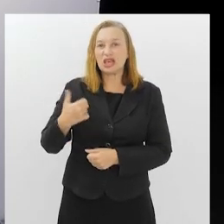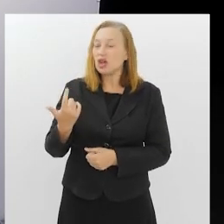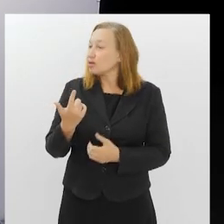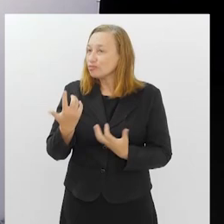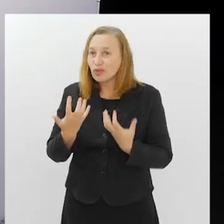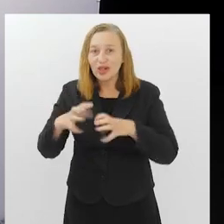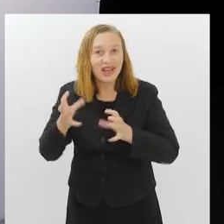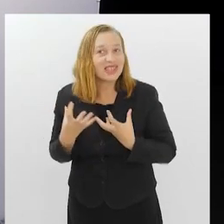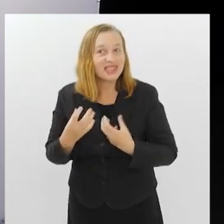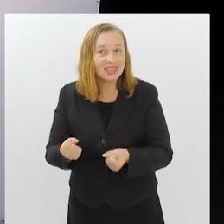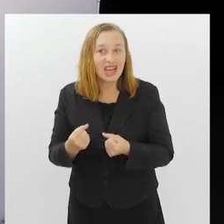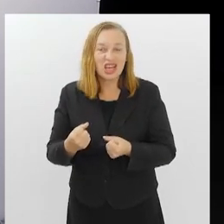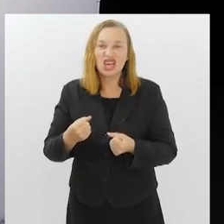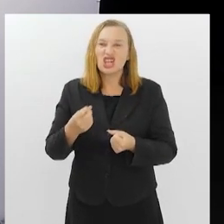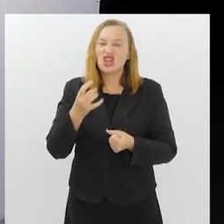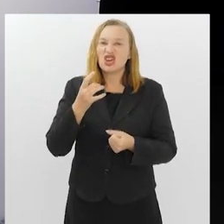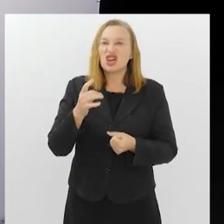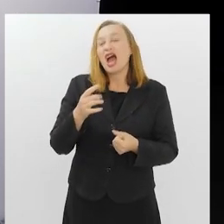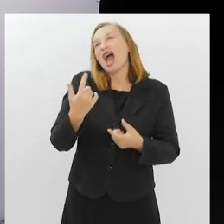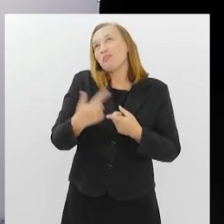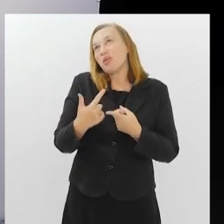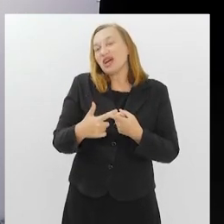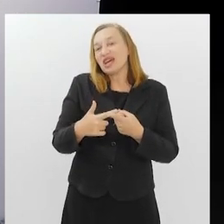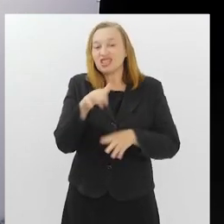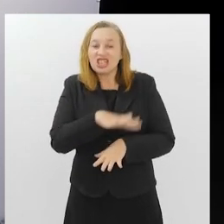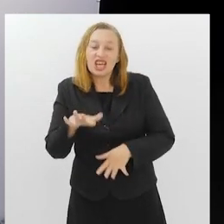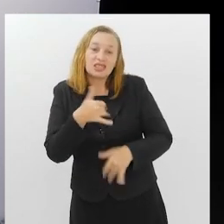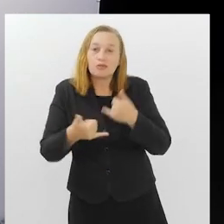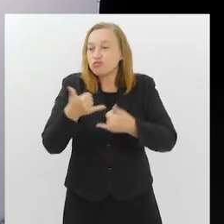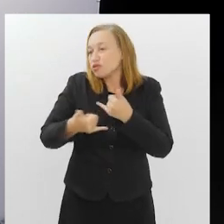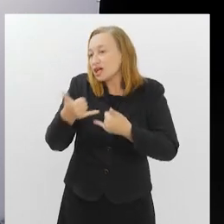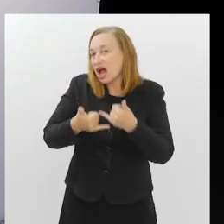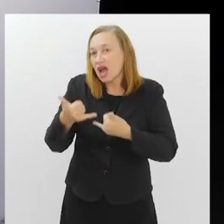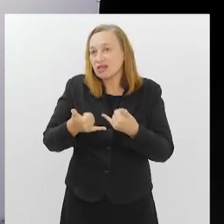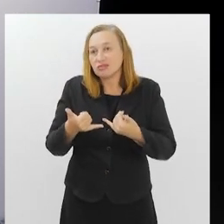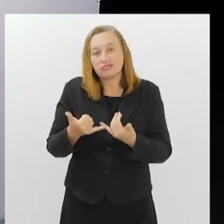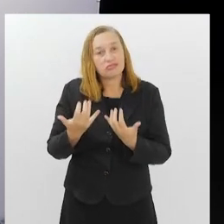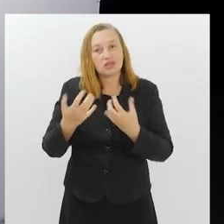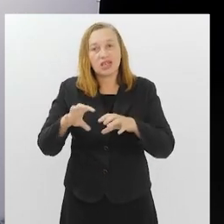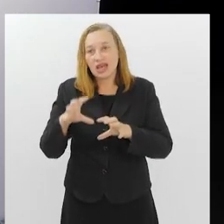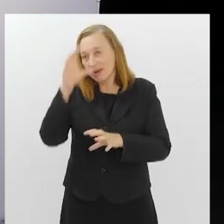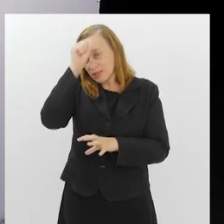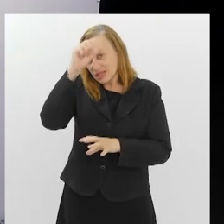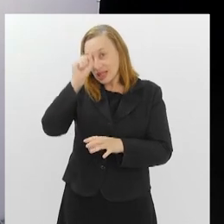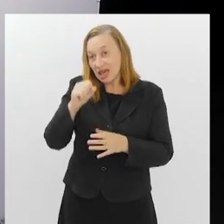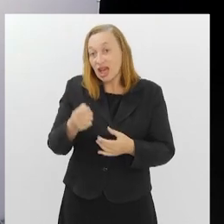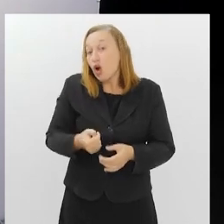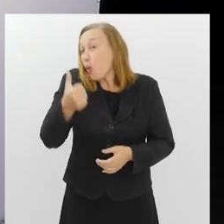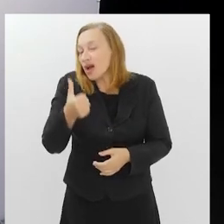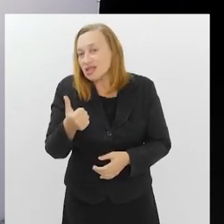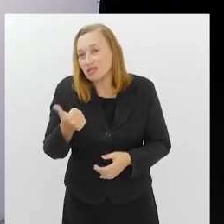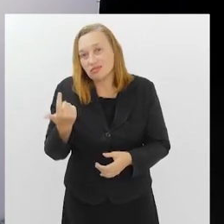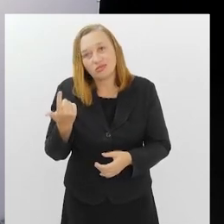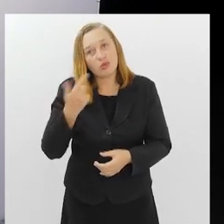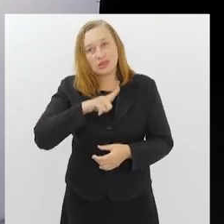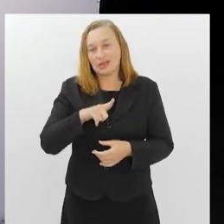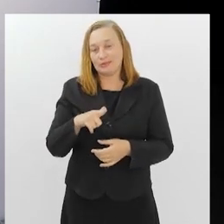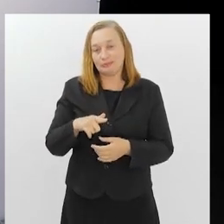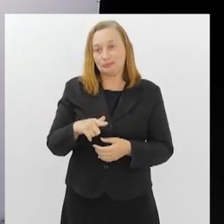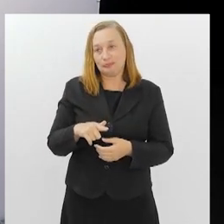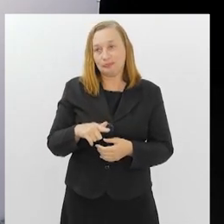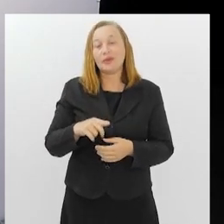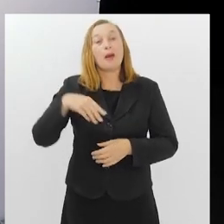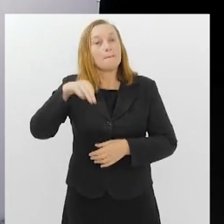queriam te aceitar. Não, essa criança vai ficar correndo aqui, não vai rodar. Porque as crianças ficavam brincando, correndo, levava a aula a sério. Aí quase que eu não fui